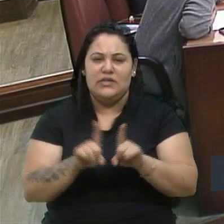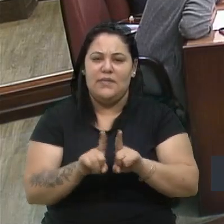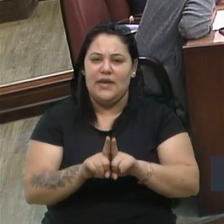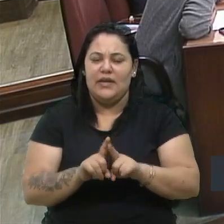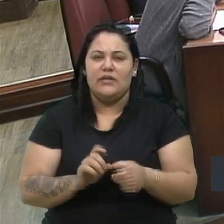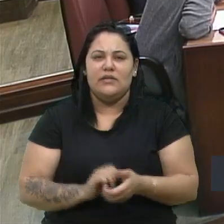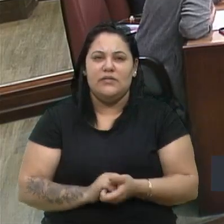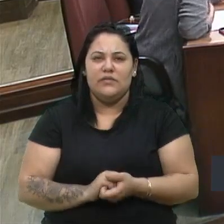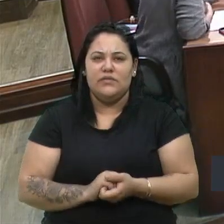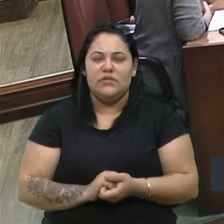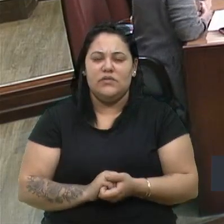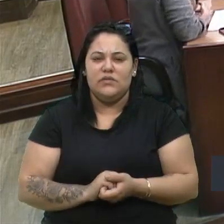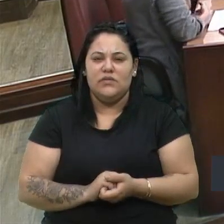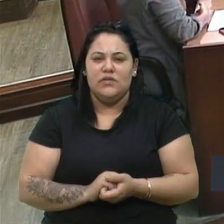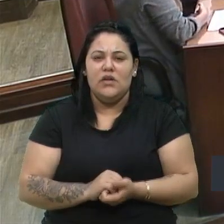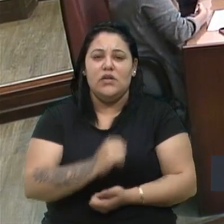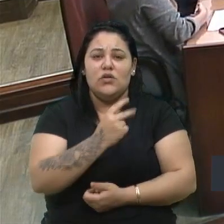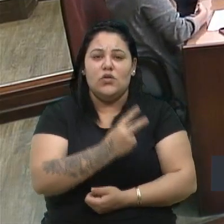em